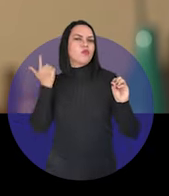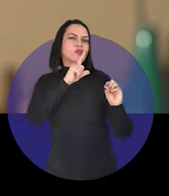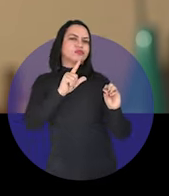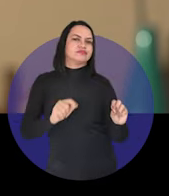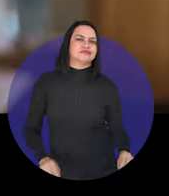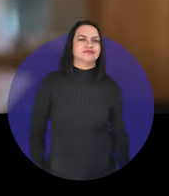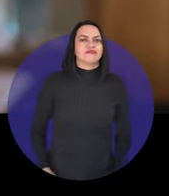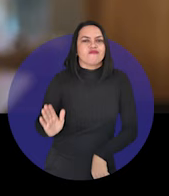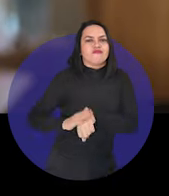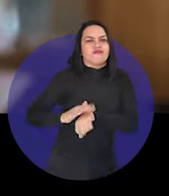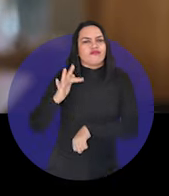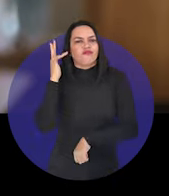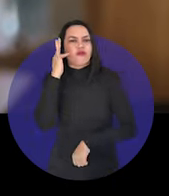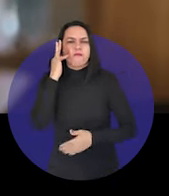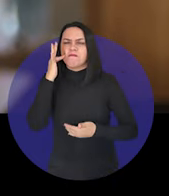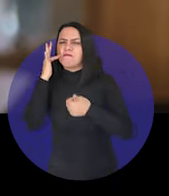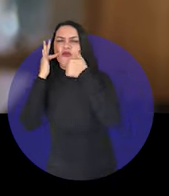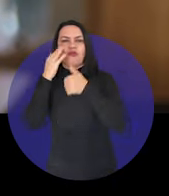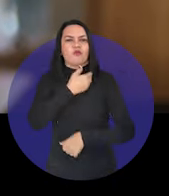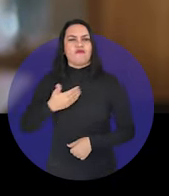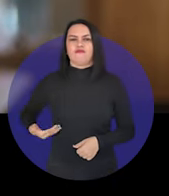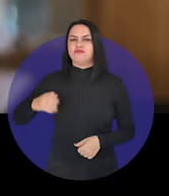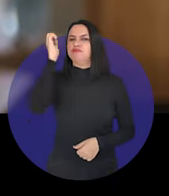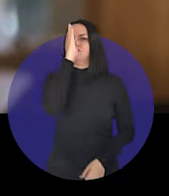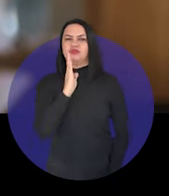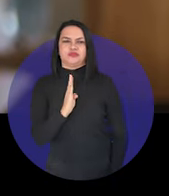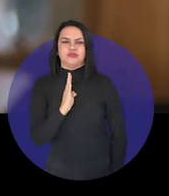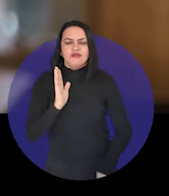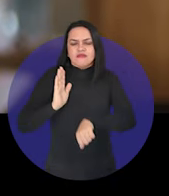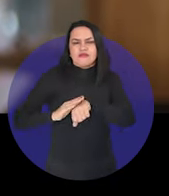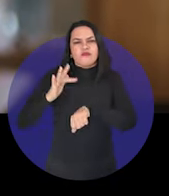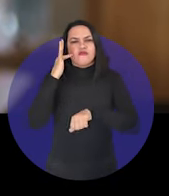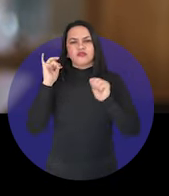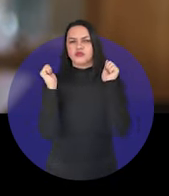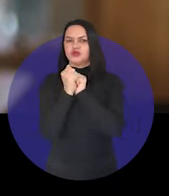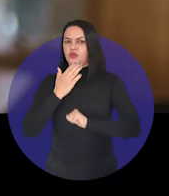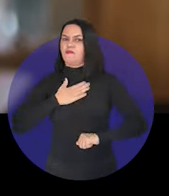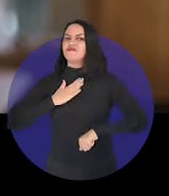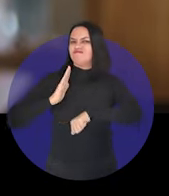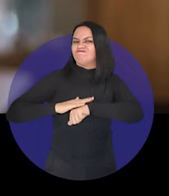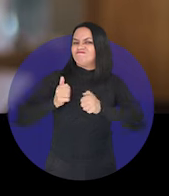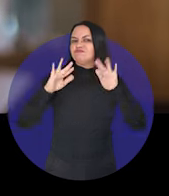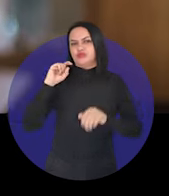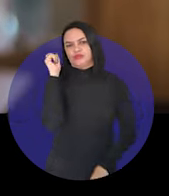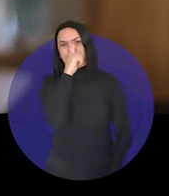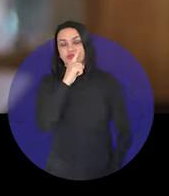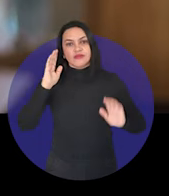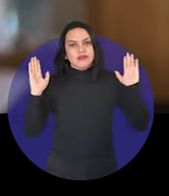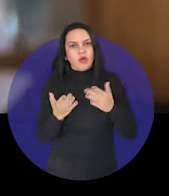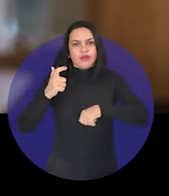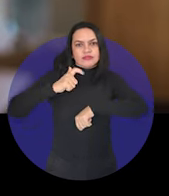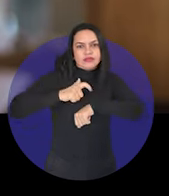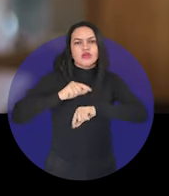tinha chegado. Flávio Dino foi um dos melhores governadores do Brasil. Esteve ao meu lado nos momentos mais difíceis. E